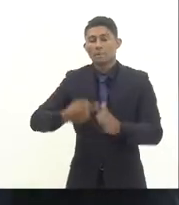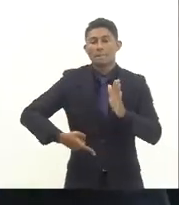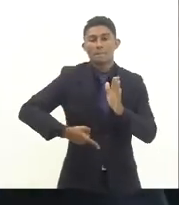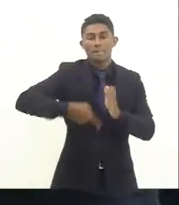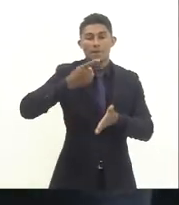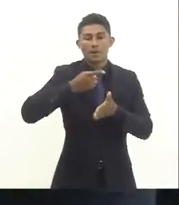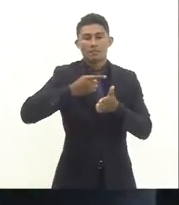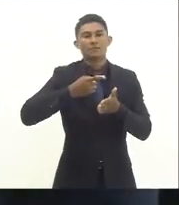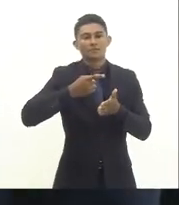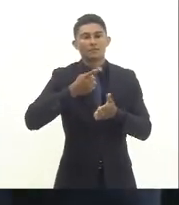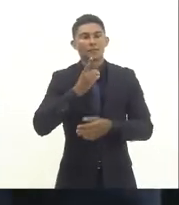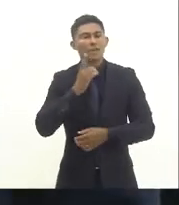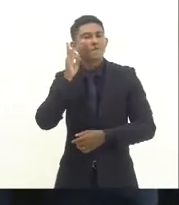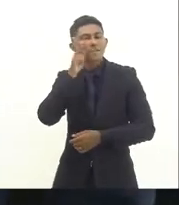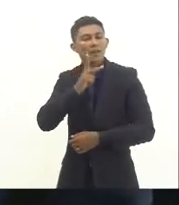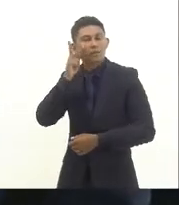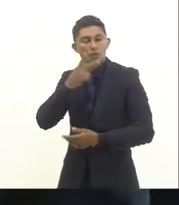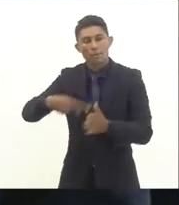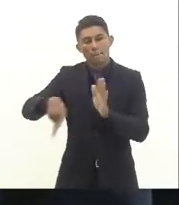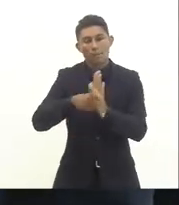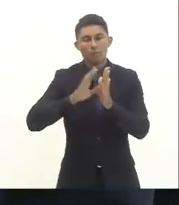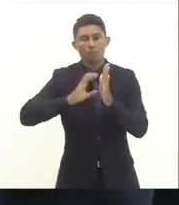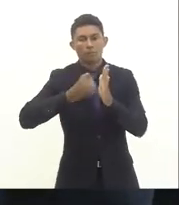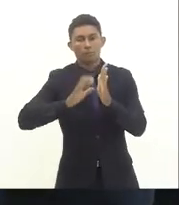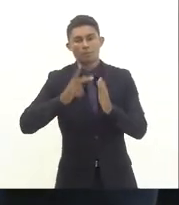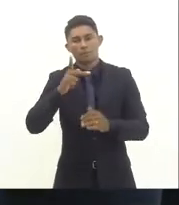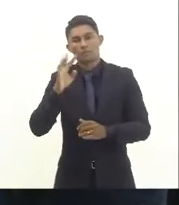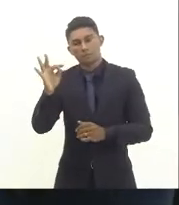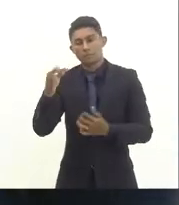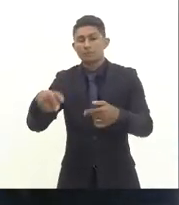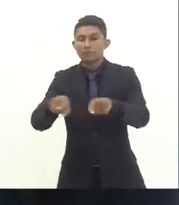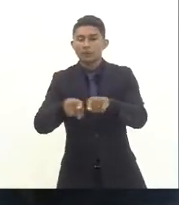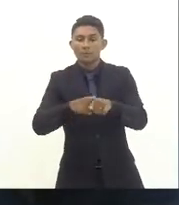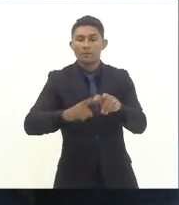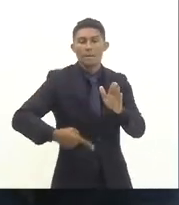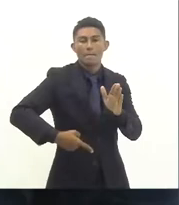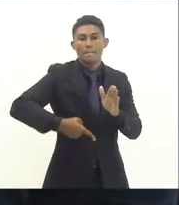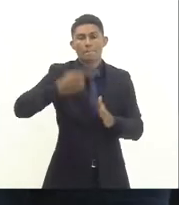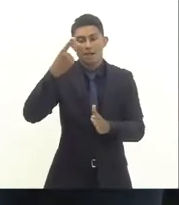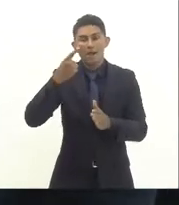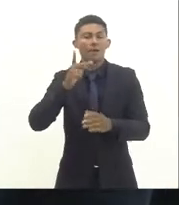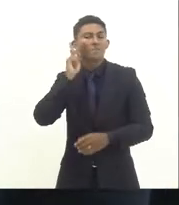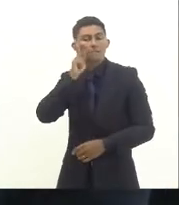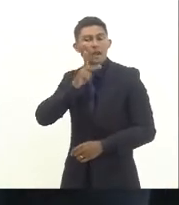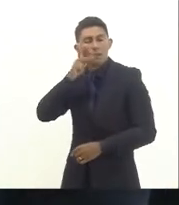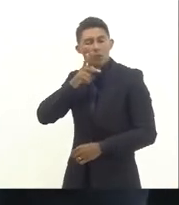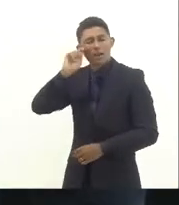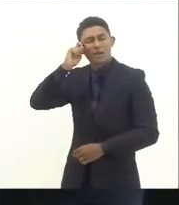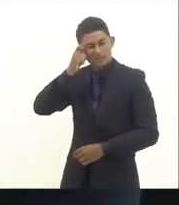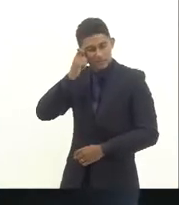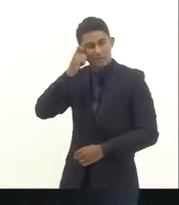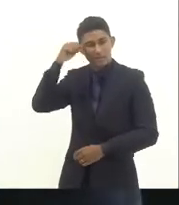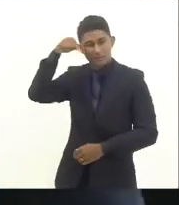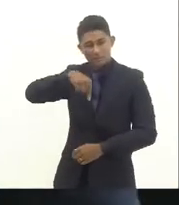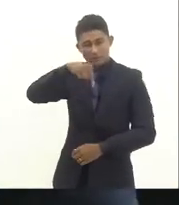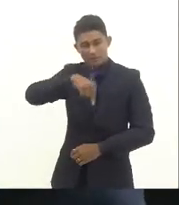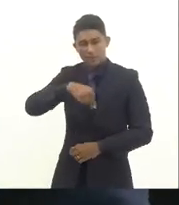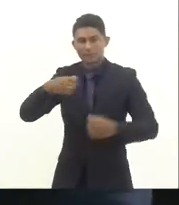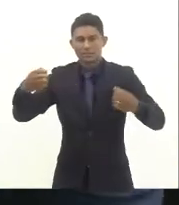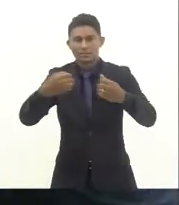primeira vereadora e também a primeira vereadora negra da Câmara dos Vereadores aqui do município do Rio de